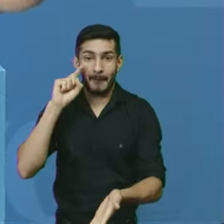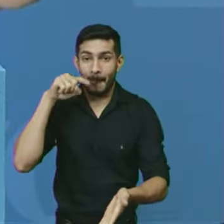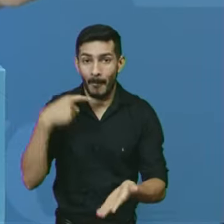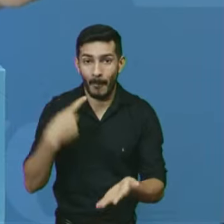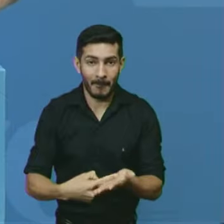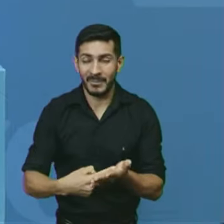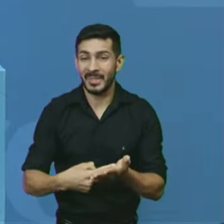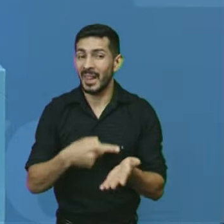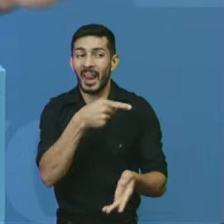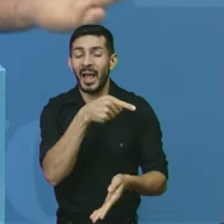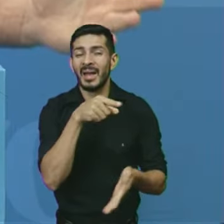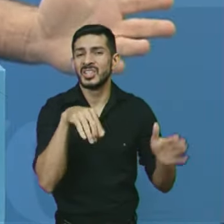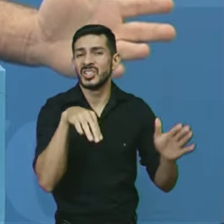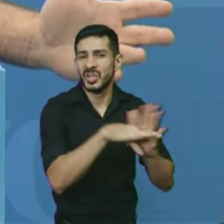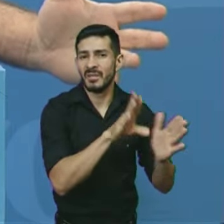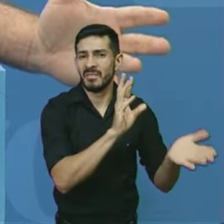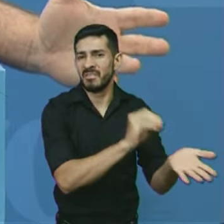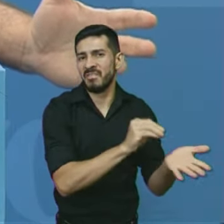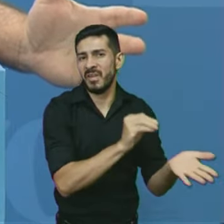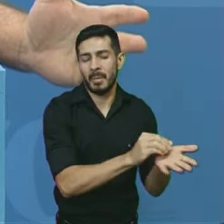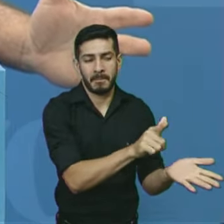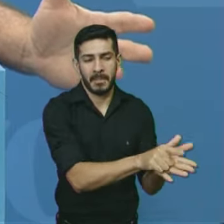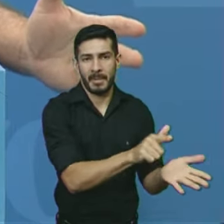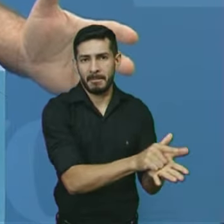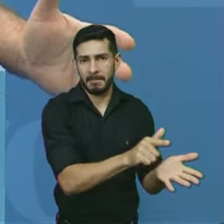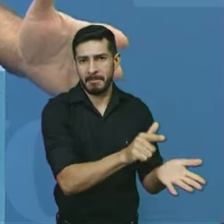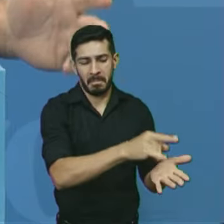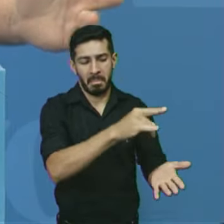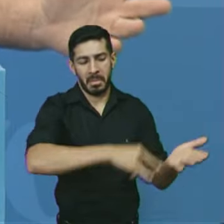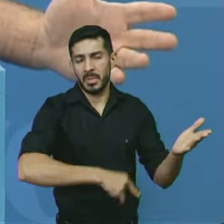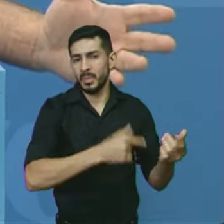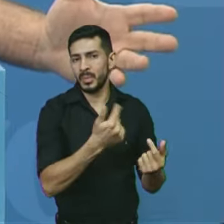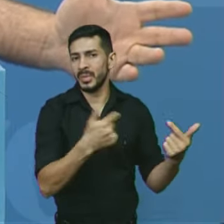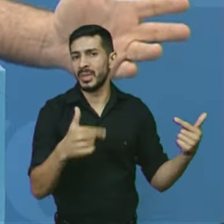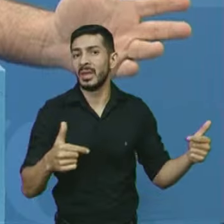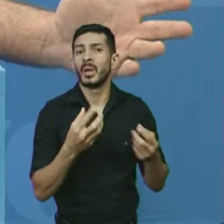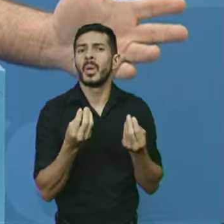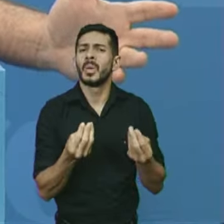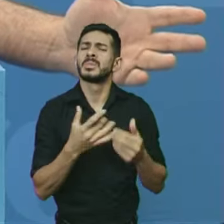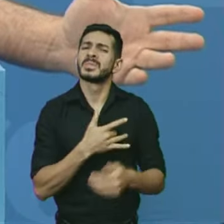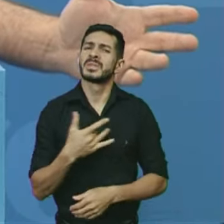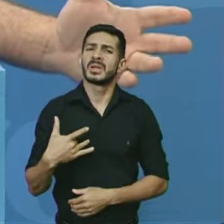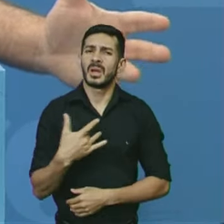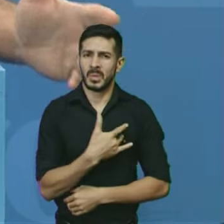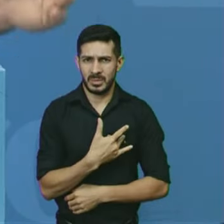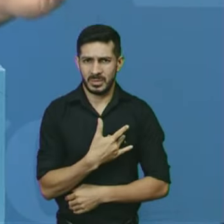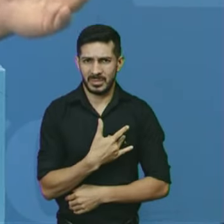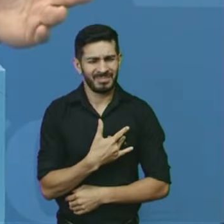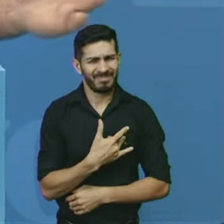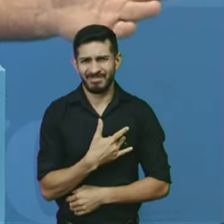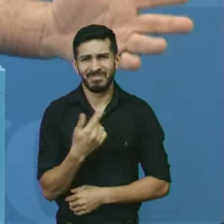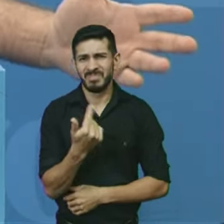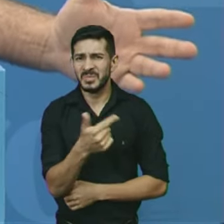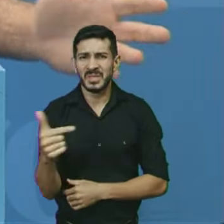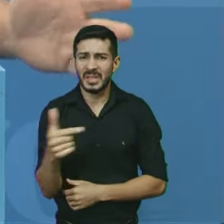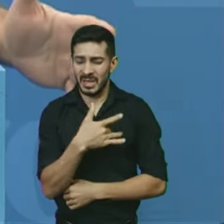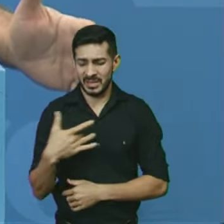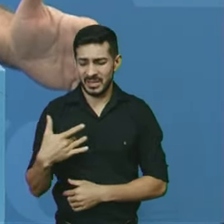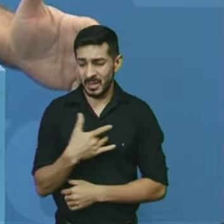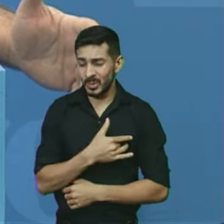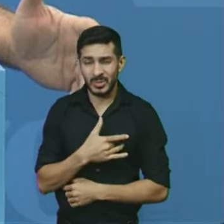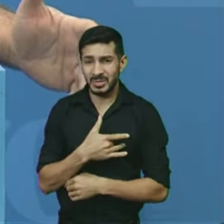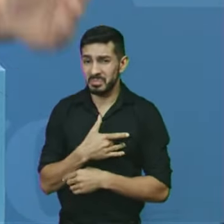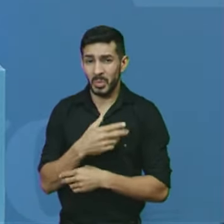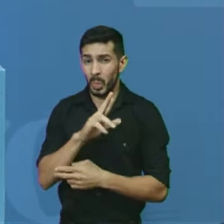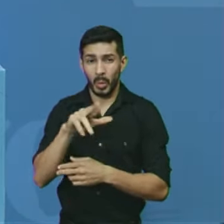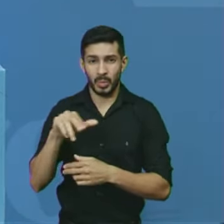essa ficha mais então essa saúde que você fala ela só existe da cabeça de você de você mesmo nessa saúde ela não existe na cidade